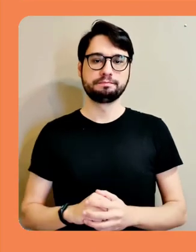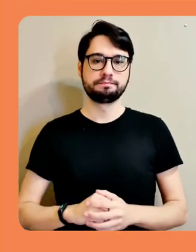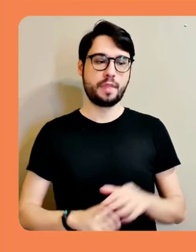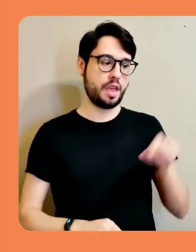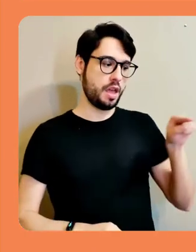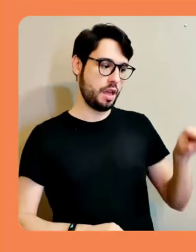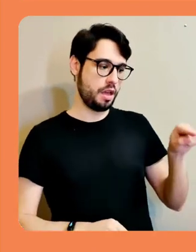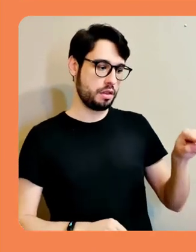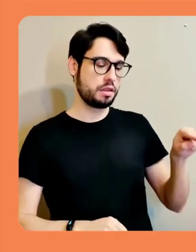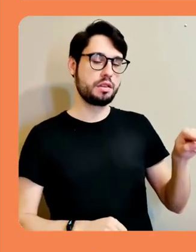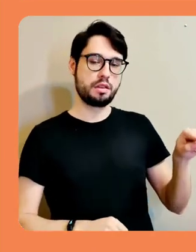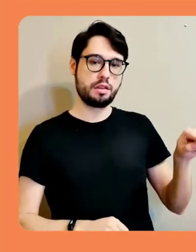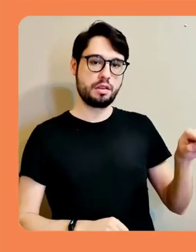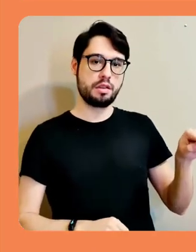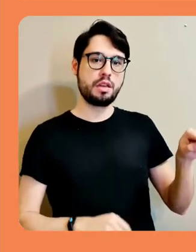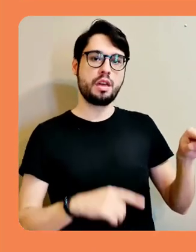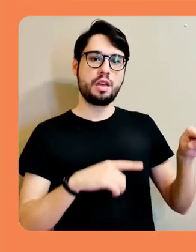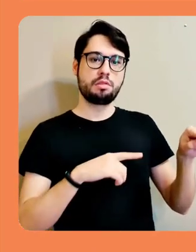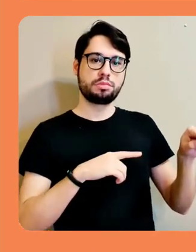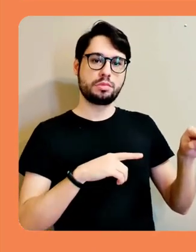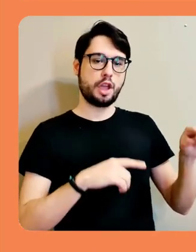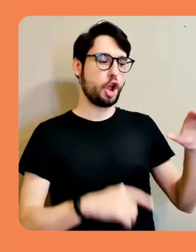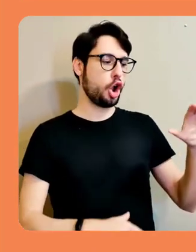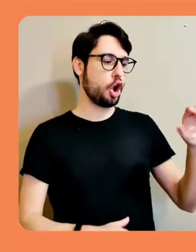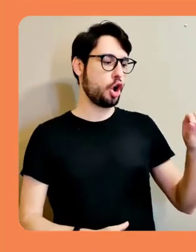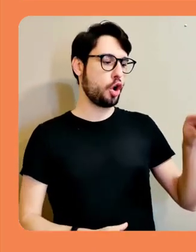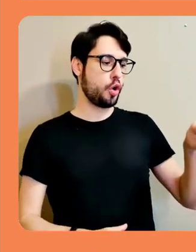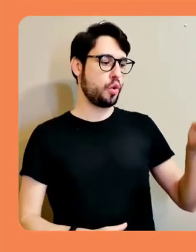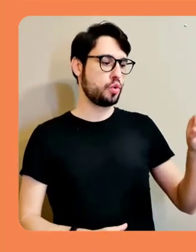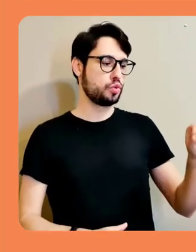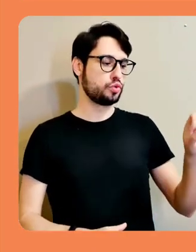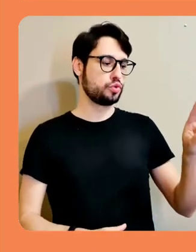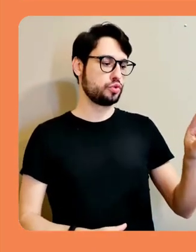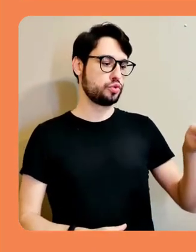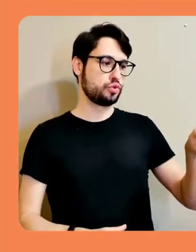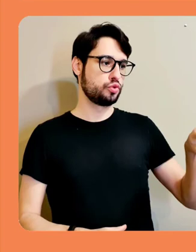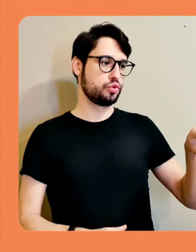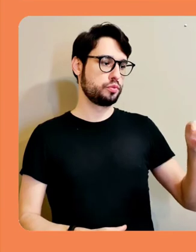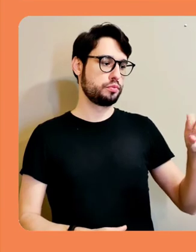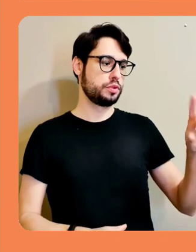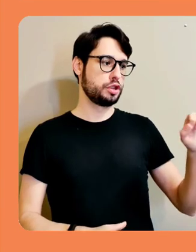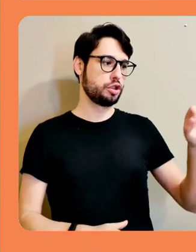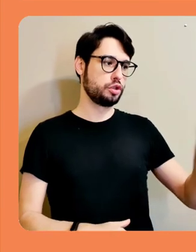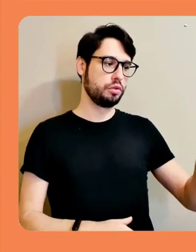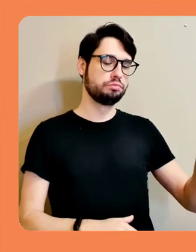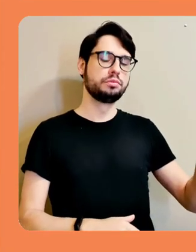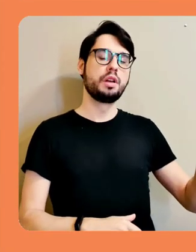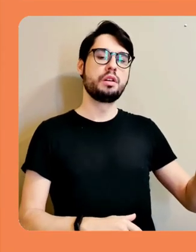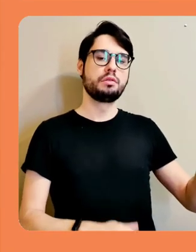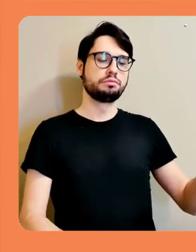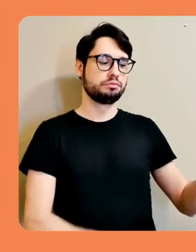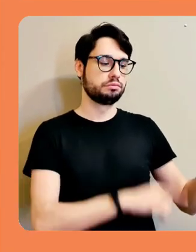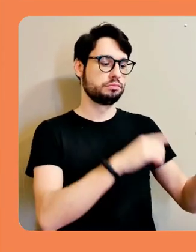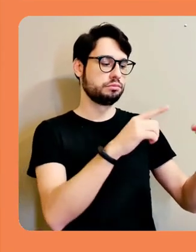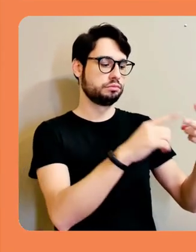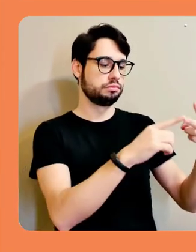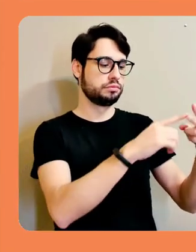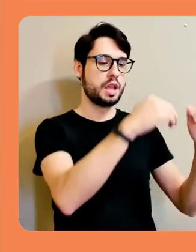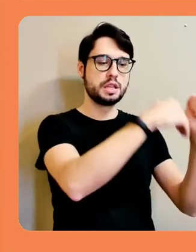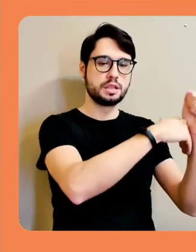chave e o segredo que eu voltamos lá na minha página eu tenho aqui o consumidor eu coloquei esse nome